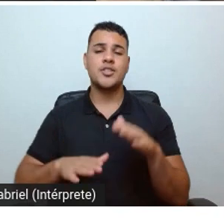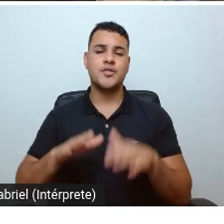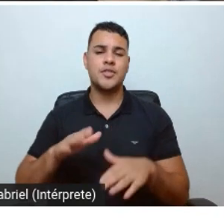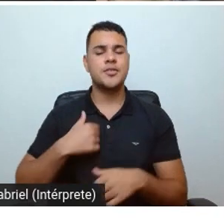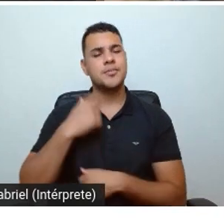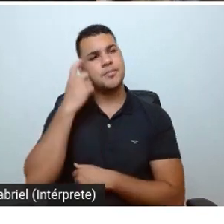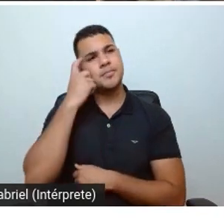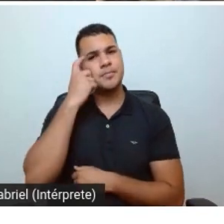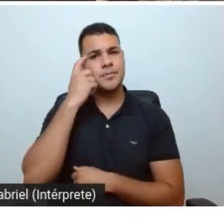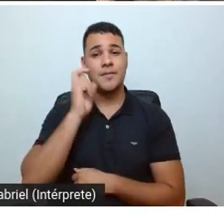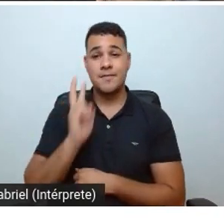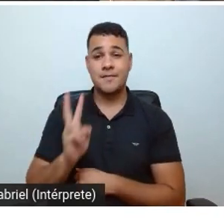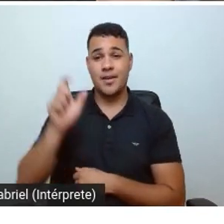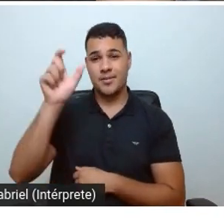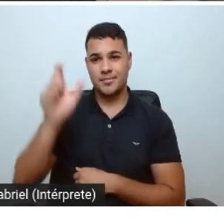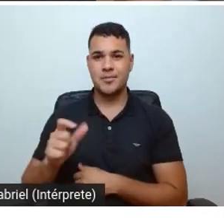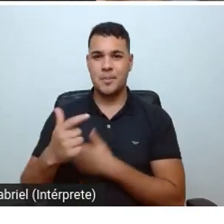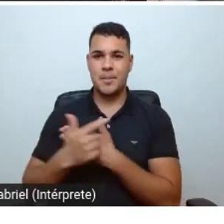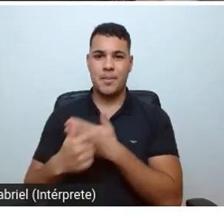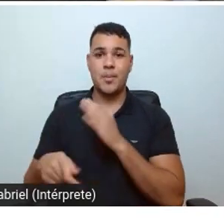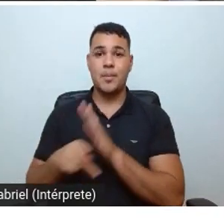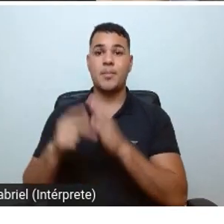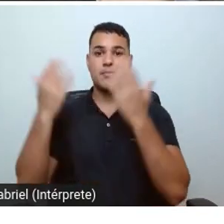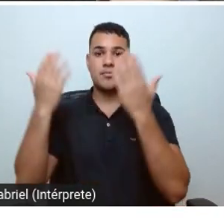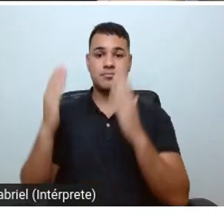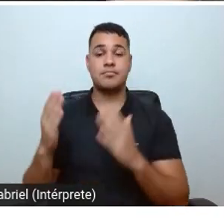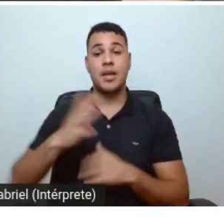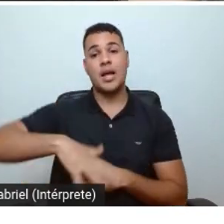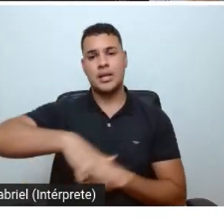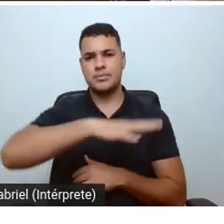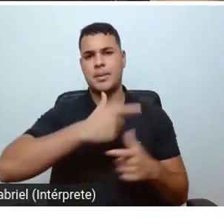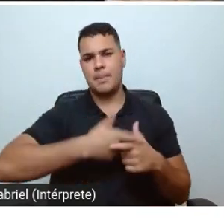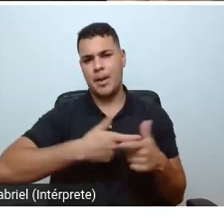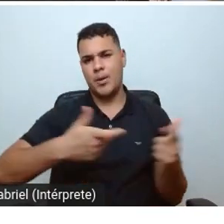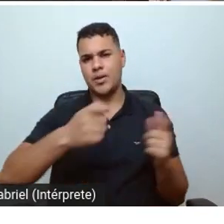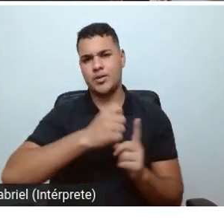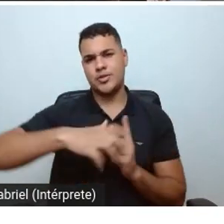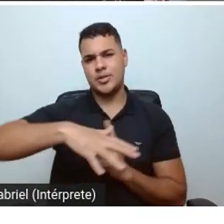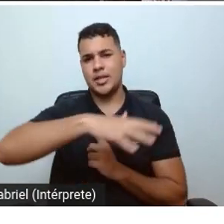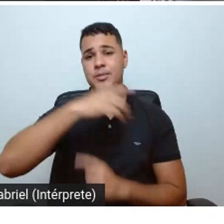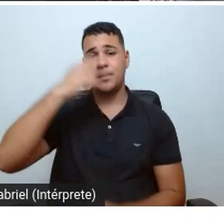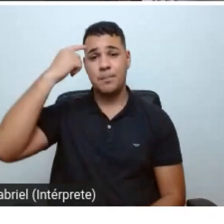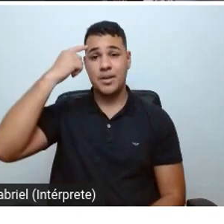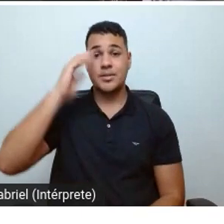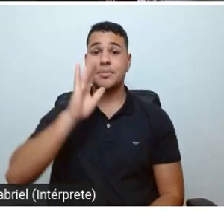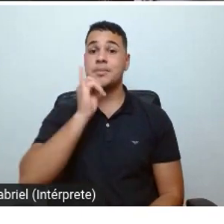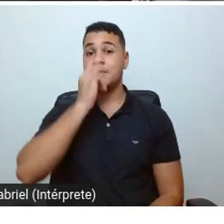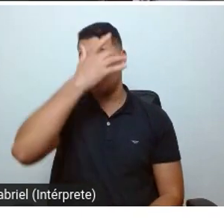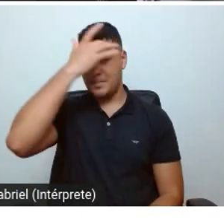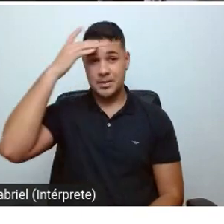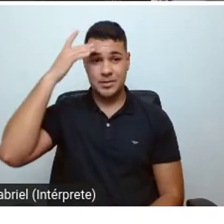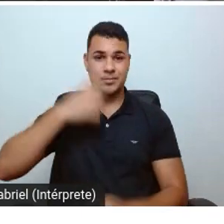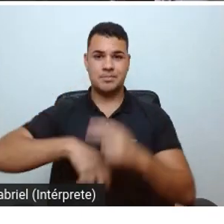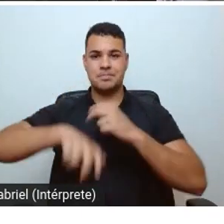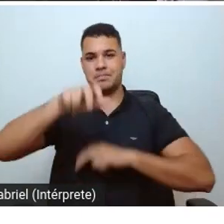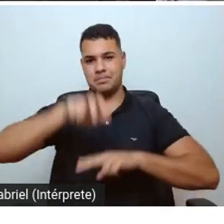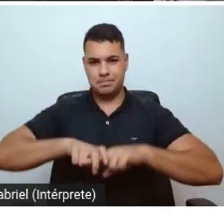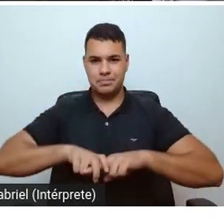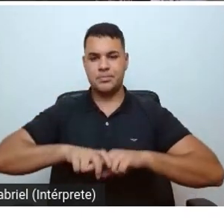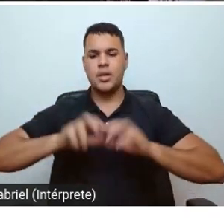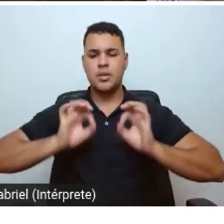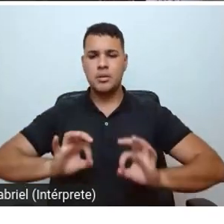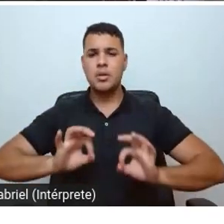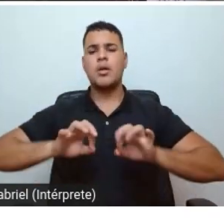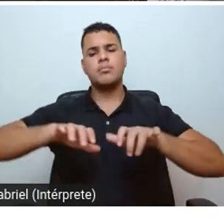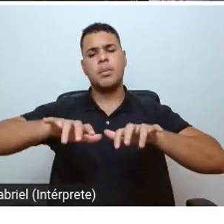curador fica pensam, né? Ou mesmo quando o curador senta na cadeira de curador e ele ainda vai